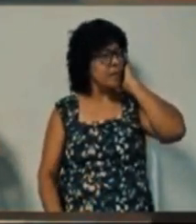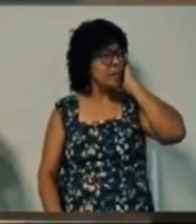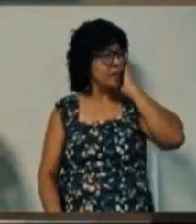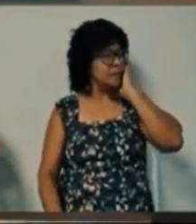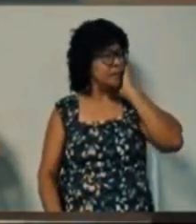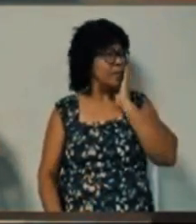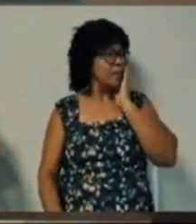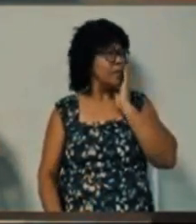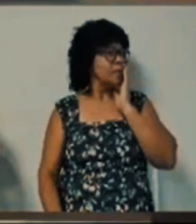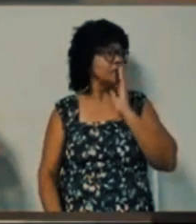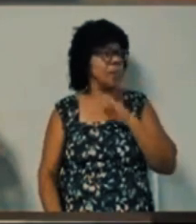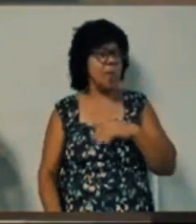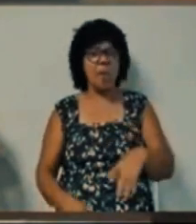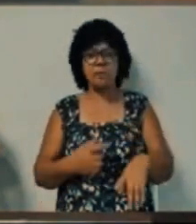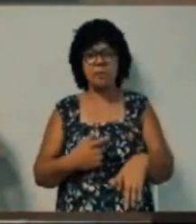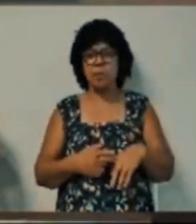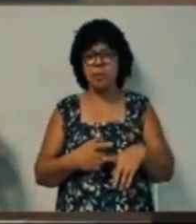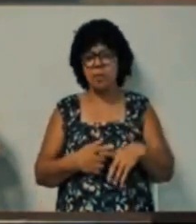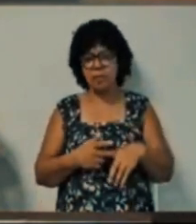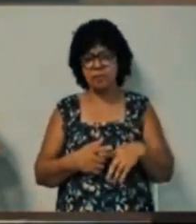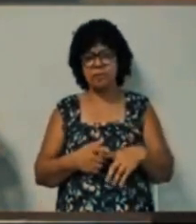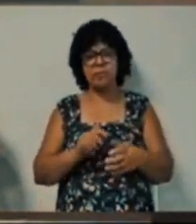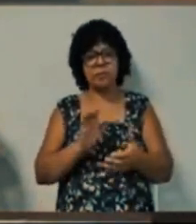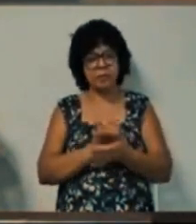Está com problema no casamento? Sim.